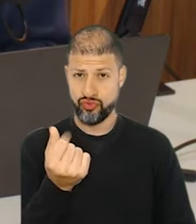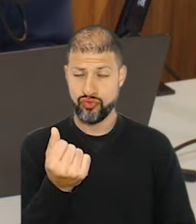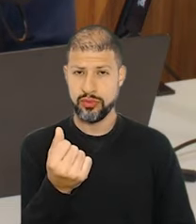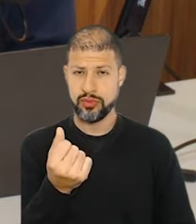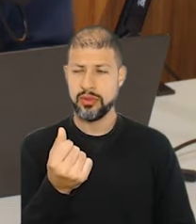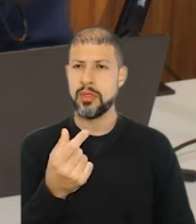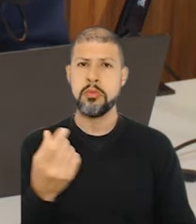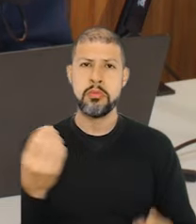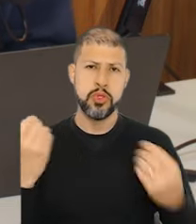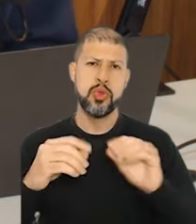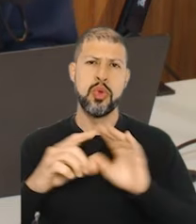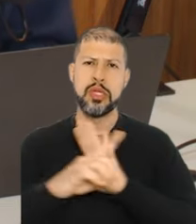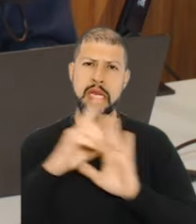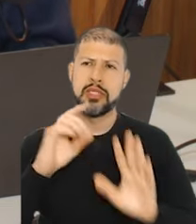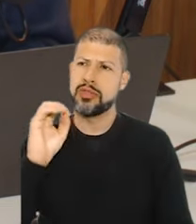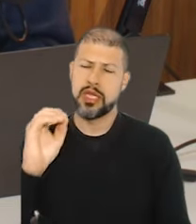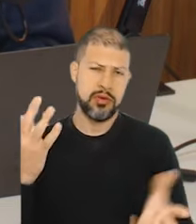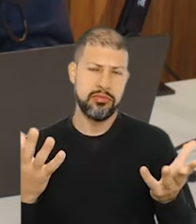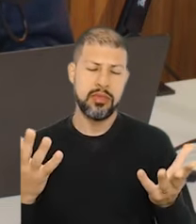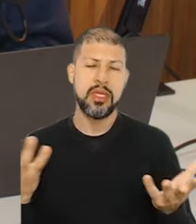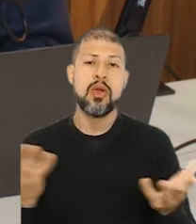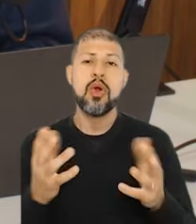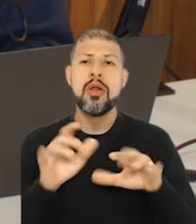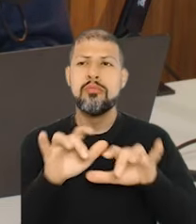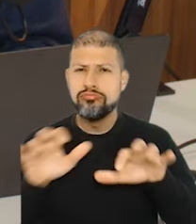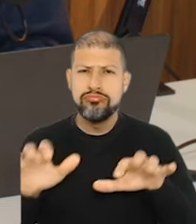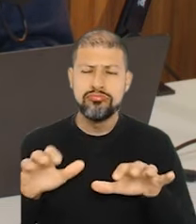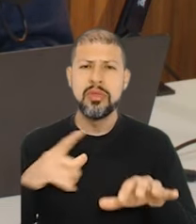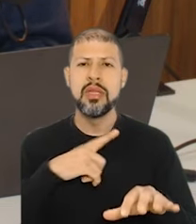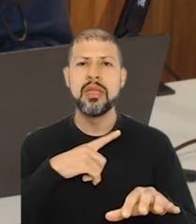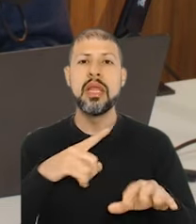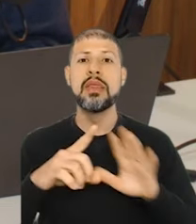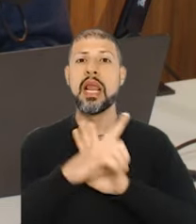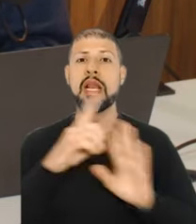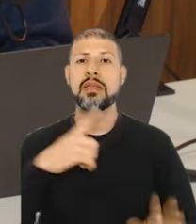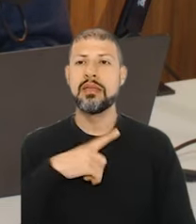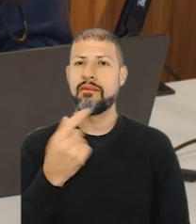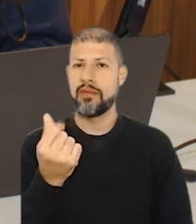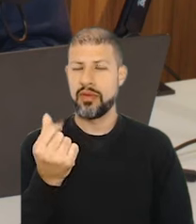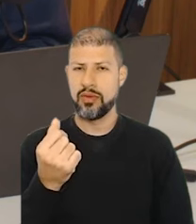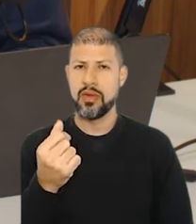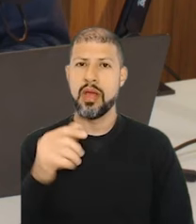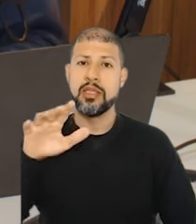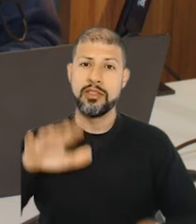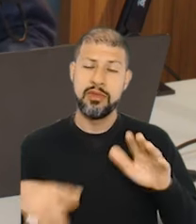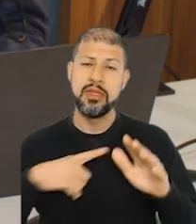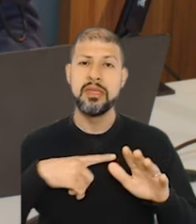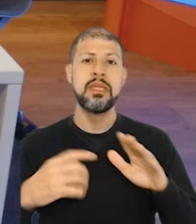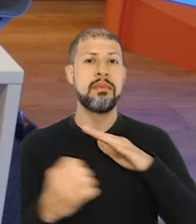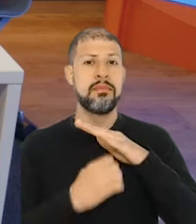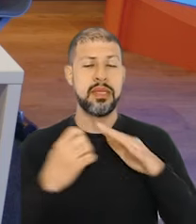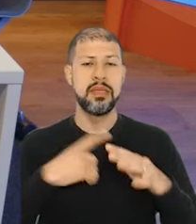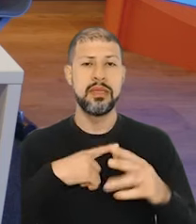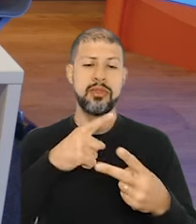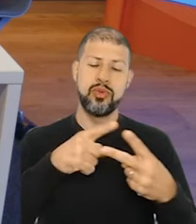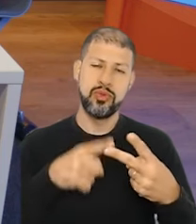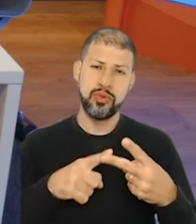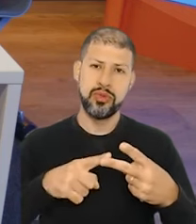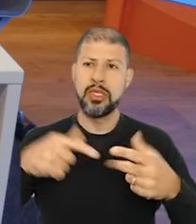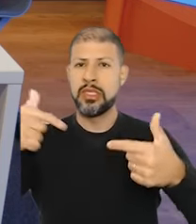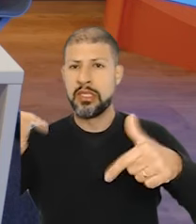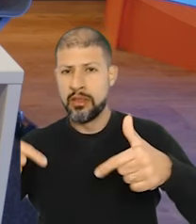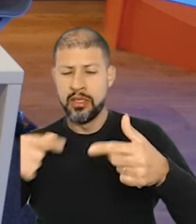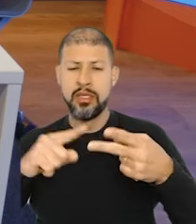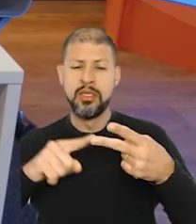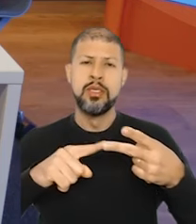valor Vamos dar um exemplo agora de como que Eu preencho quando eu tenho valor inclusive Às vezes tem empresas que tem os dois itens tem serviços tem comércio